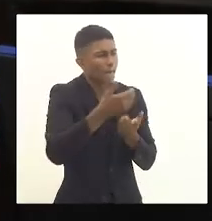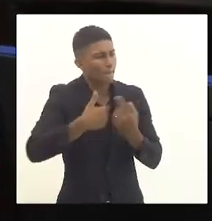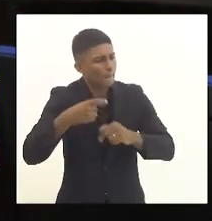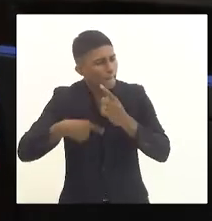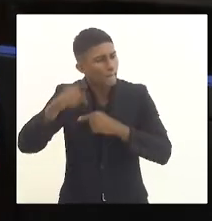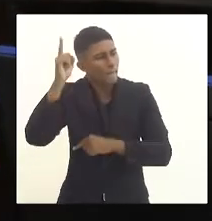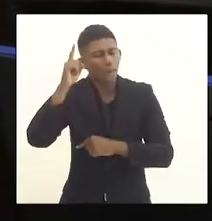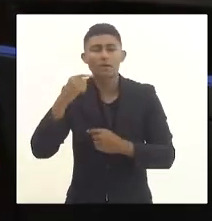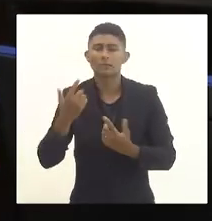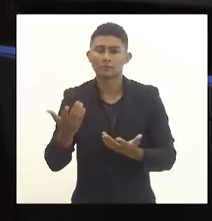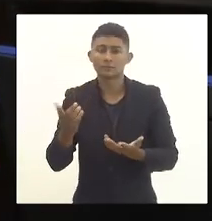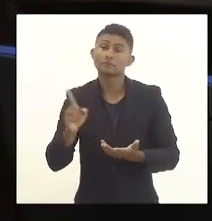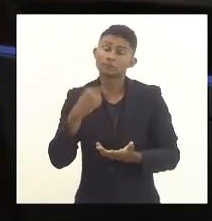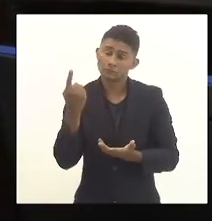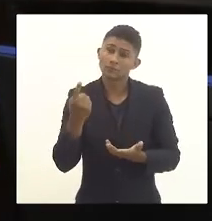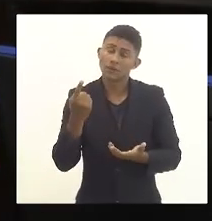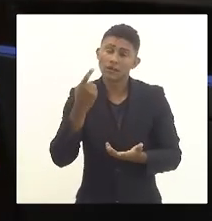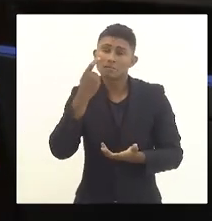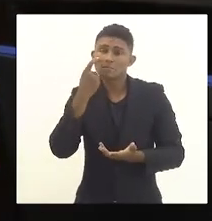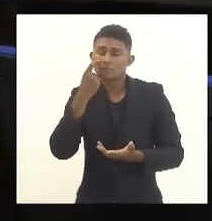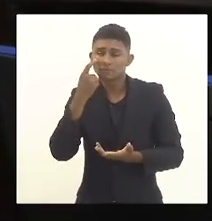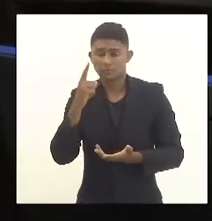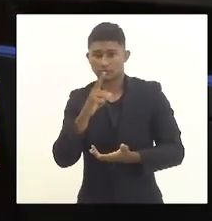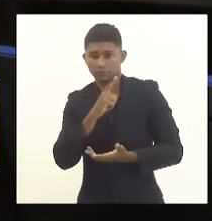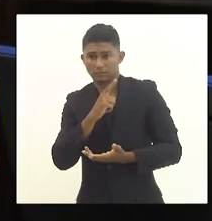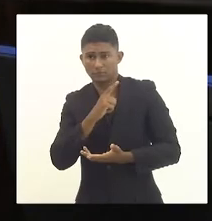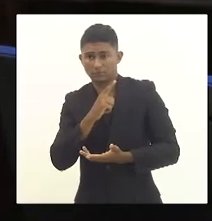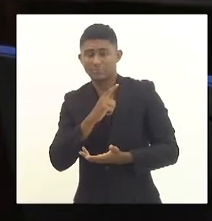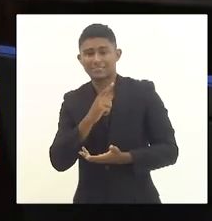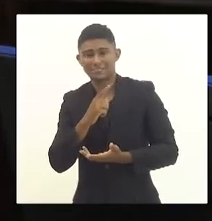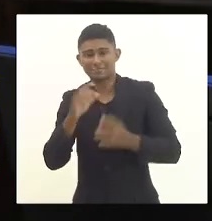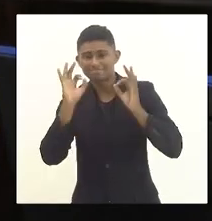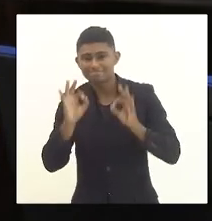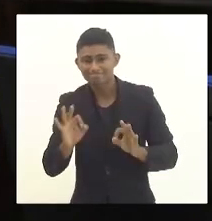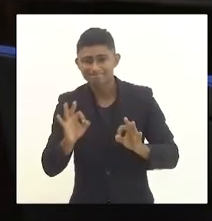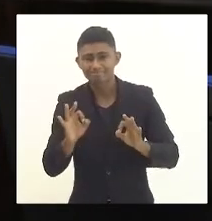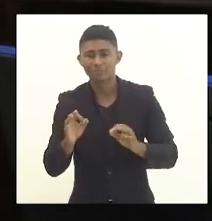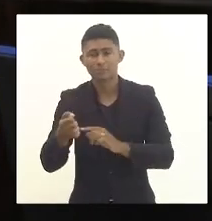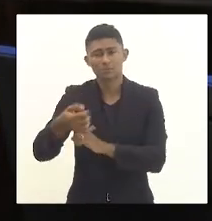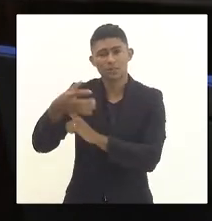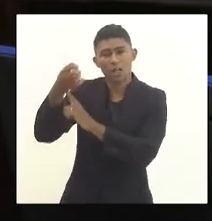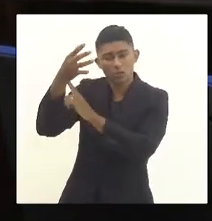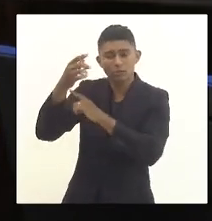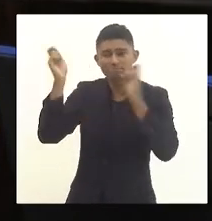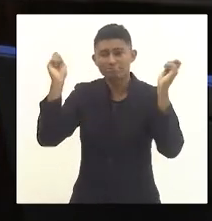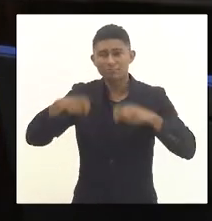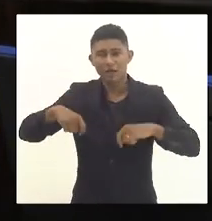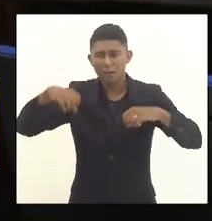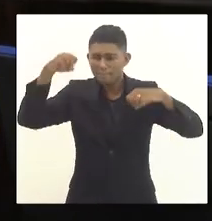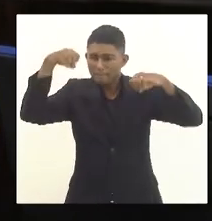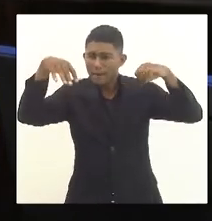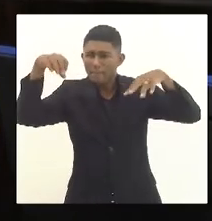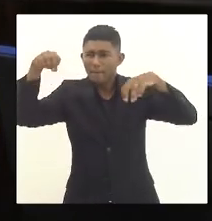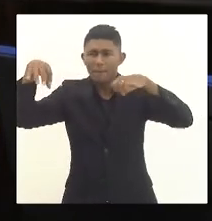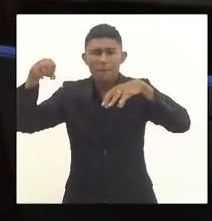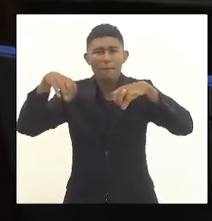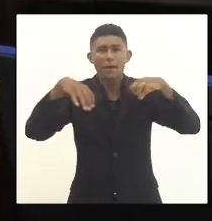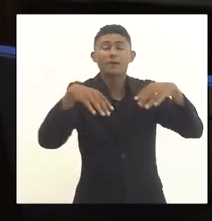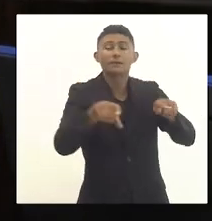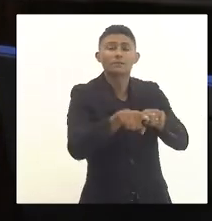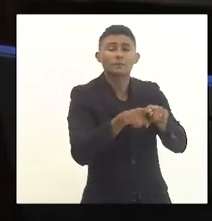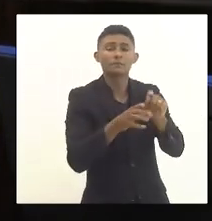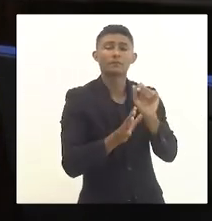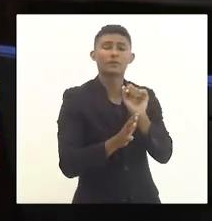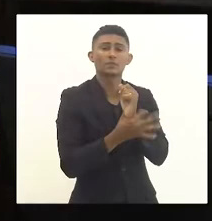município. Nós estamos falando, de um lado, de algo que pode revolucionar, não apenas a questão da iluminação pública, mas também a segurança pública,